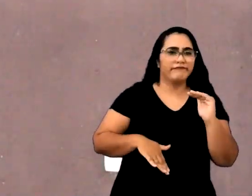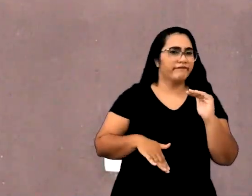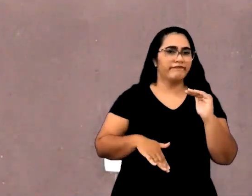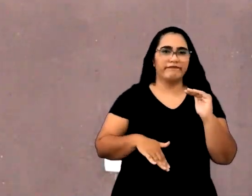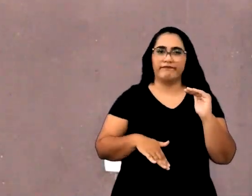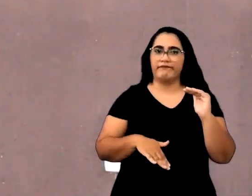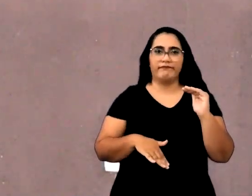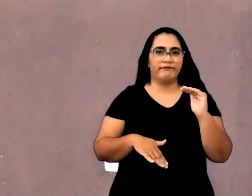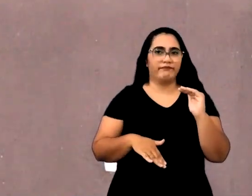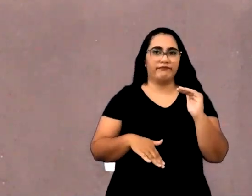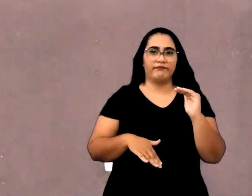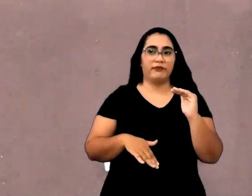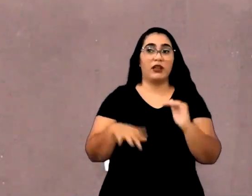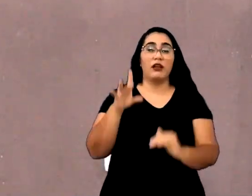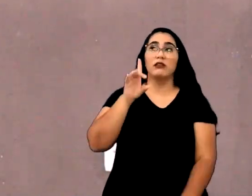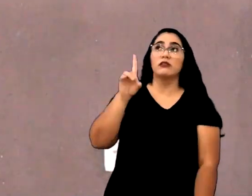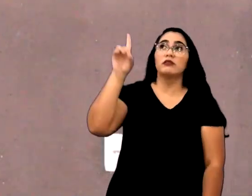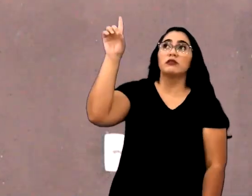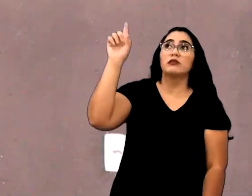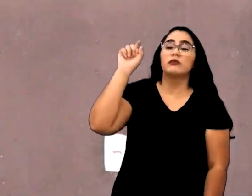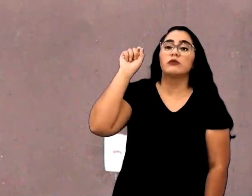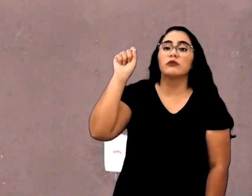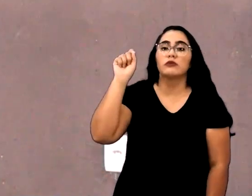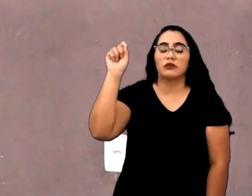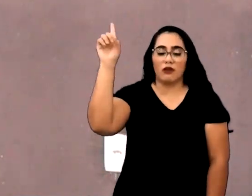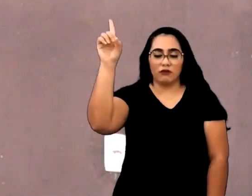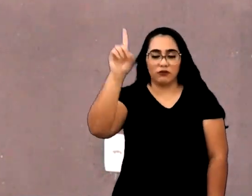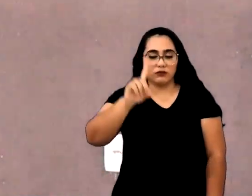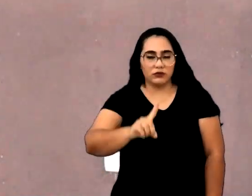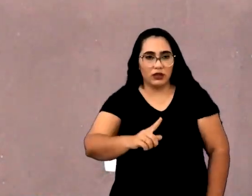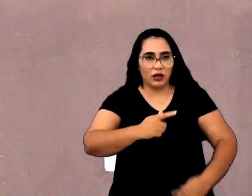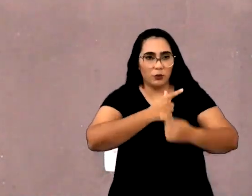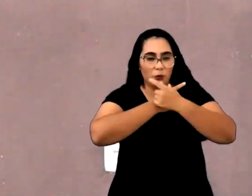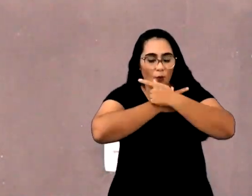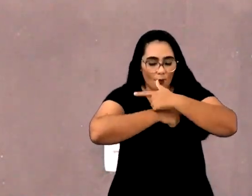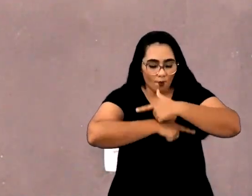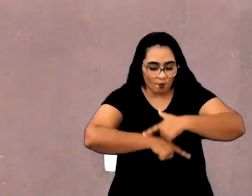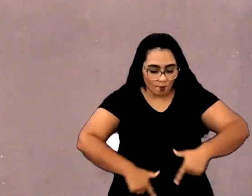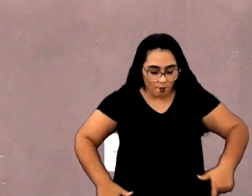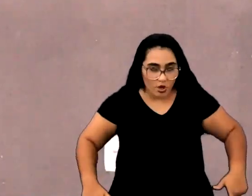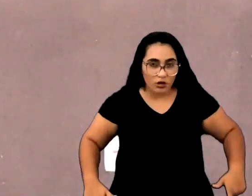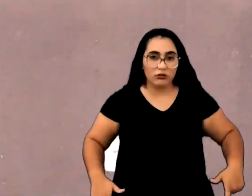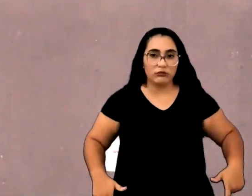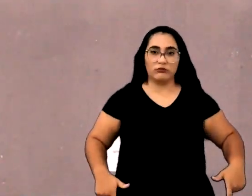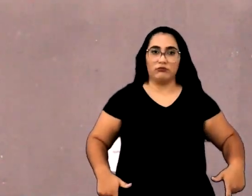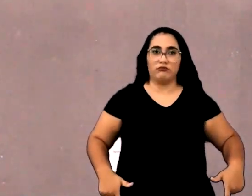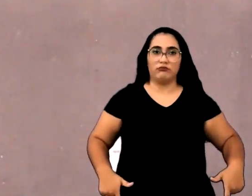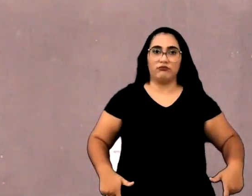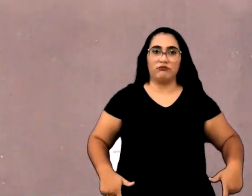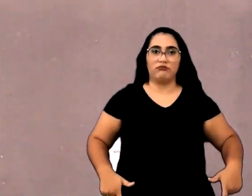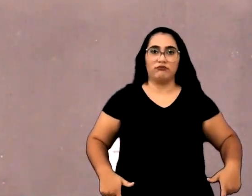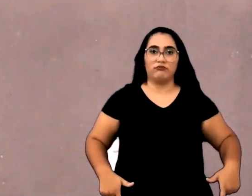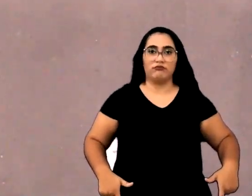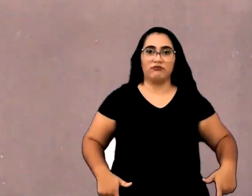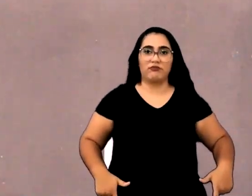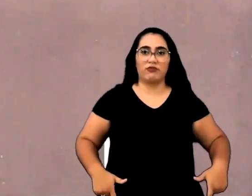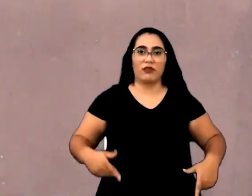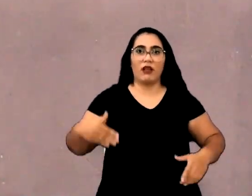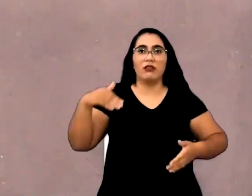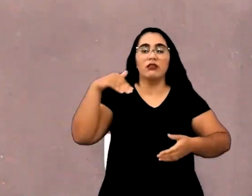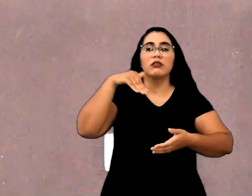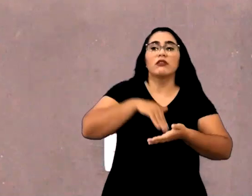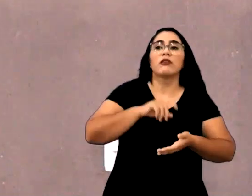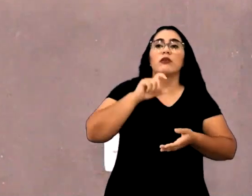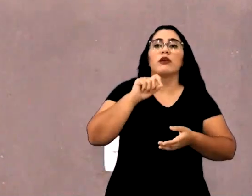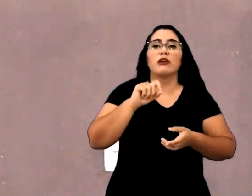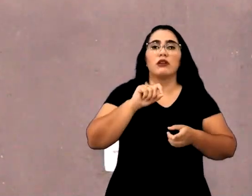nosso Deus, aquele que se esvaziou a chegar, a entrar no embrião de uma